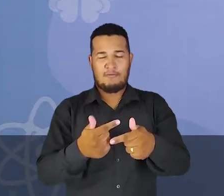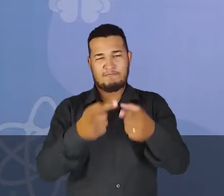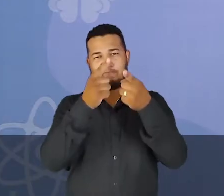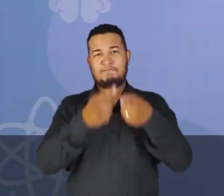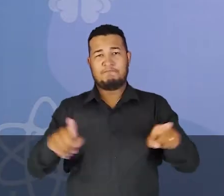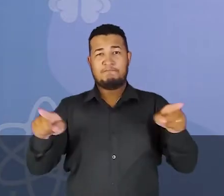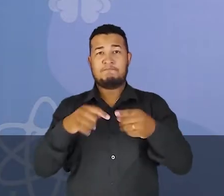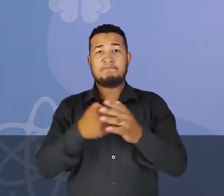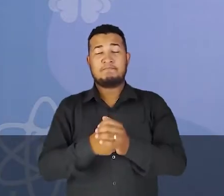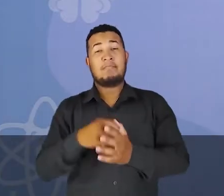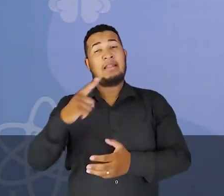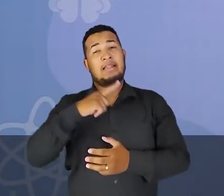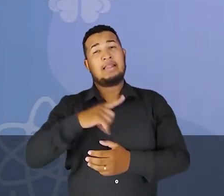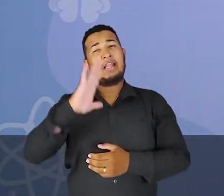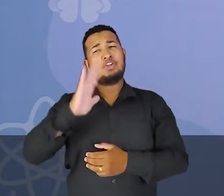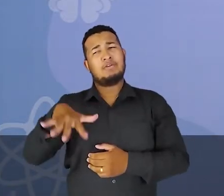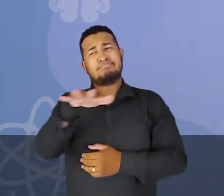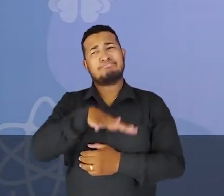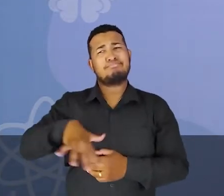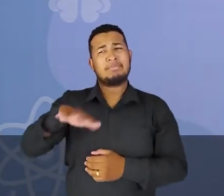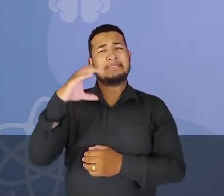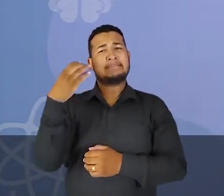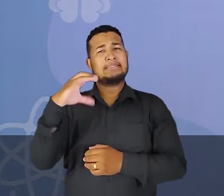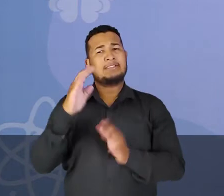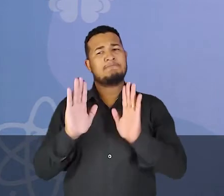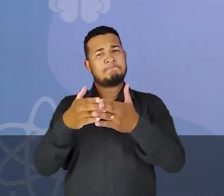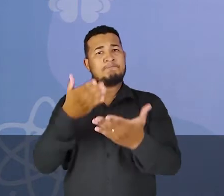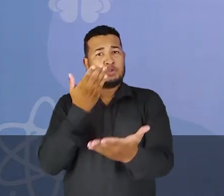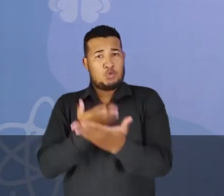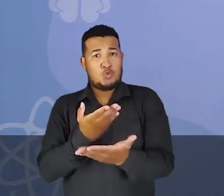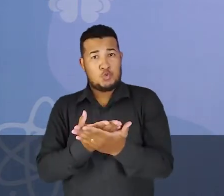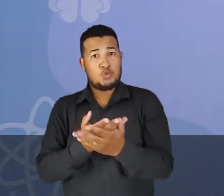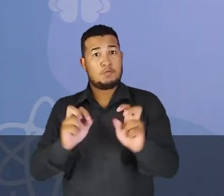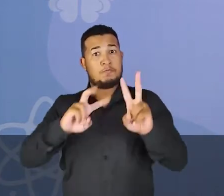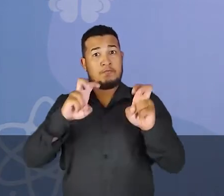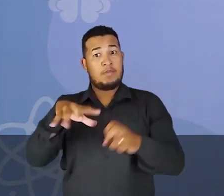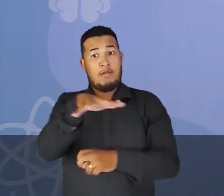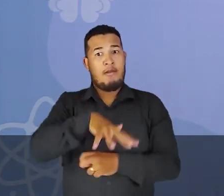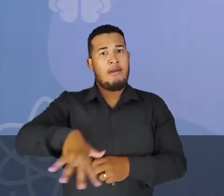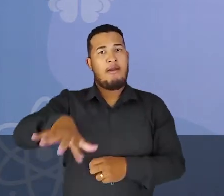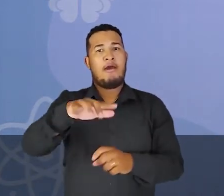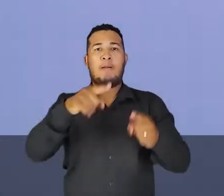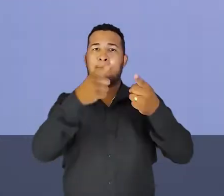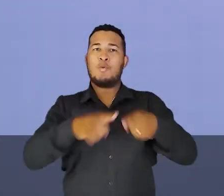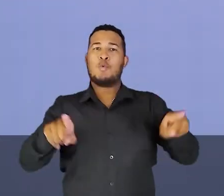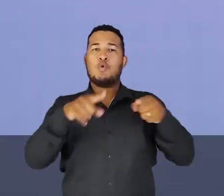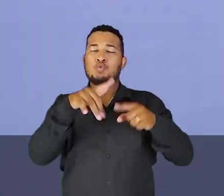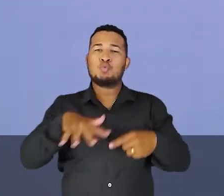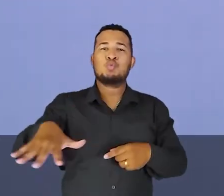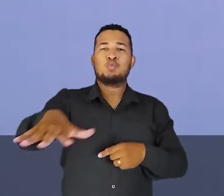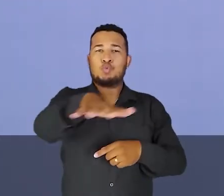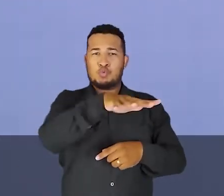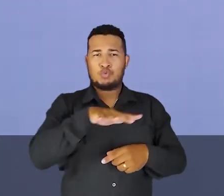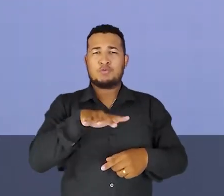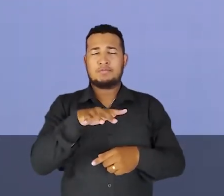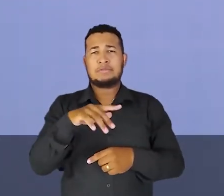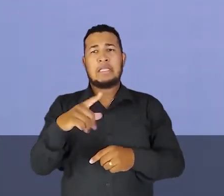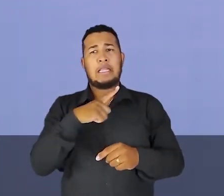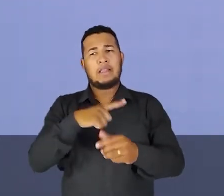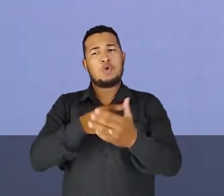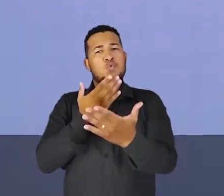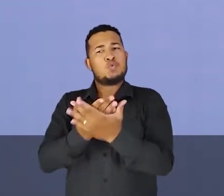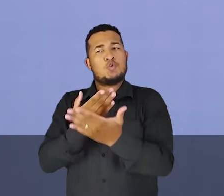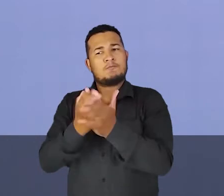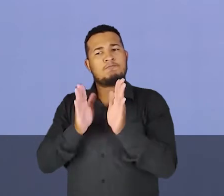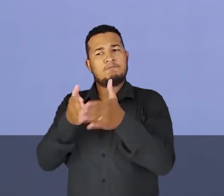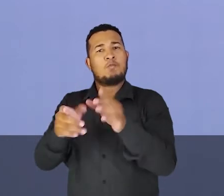tradicional. Existe toda uma ciência de estudo do universo musical, né? Existem os estudos, por